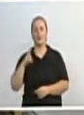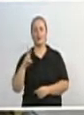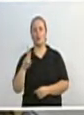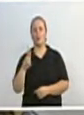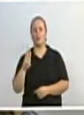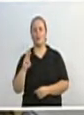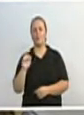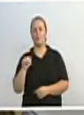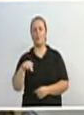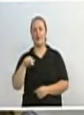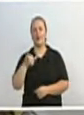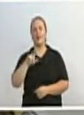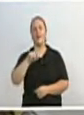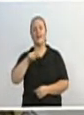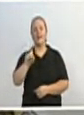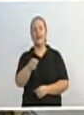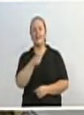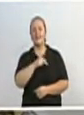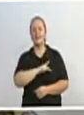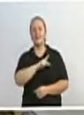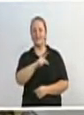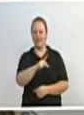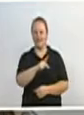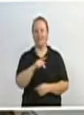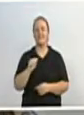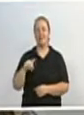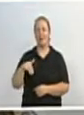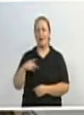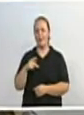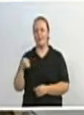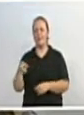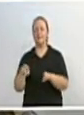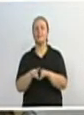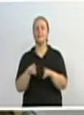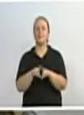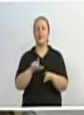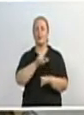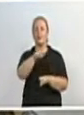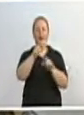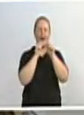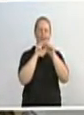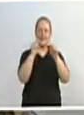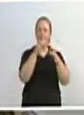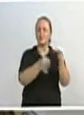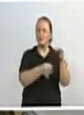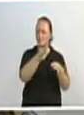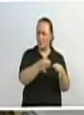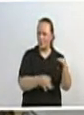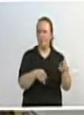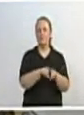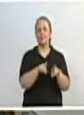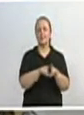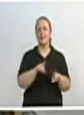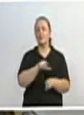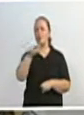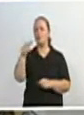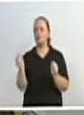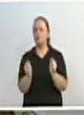jurídico da AMP, que aqui está conosco, o Dr. Joel Trombelli, que fez parte da comissão, juntamente com a